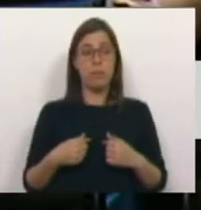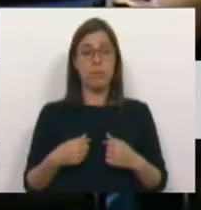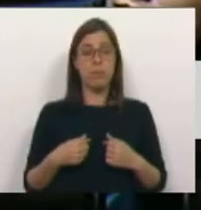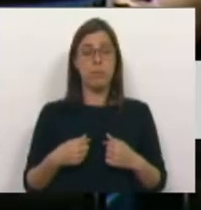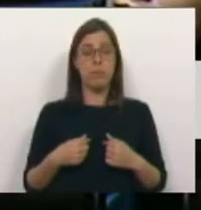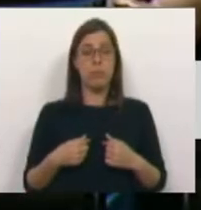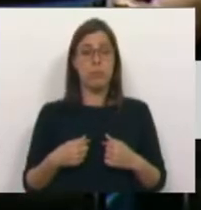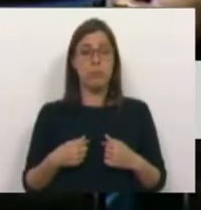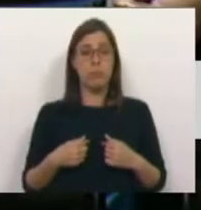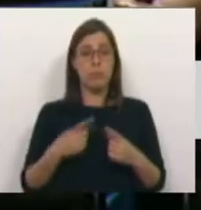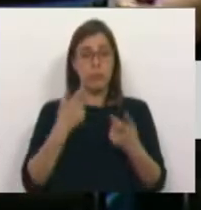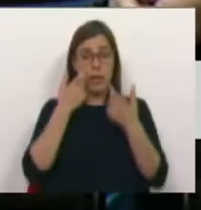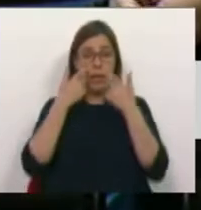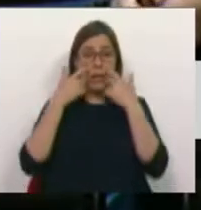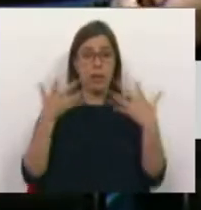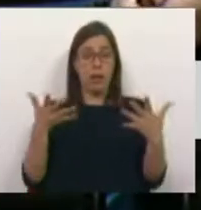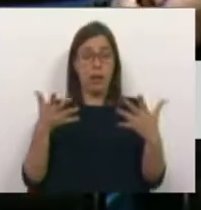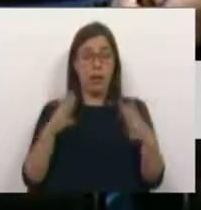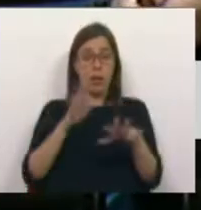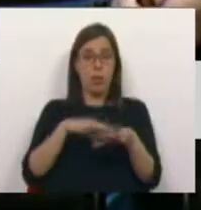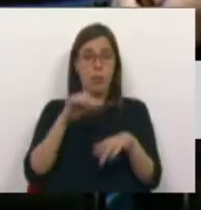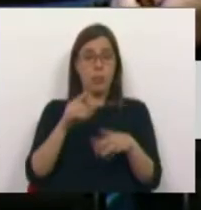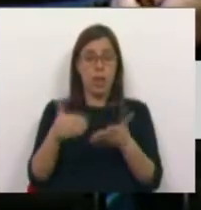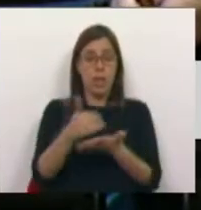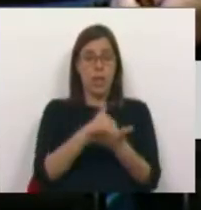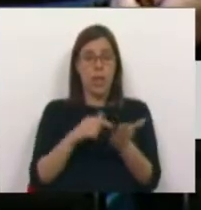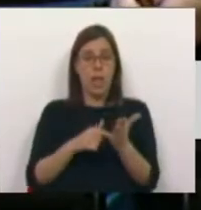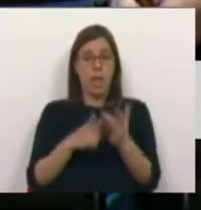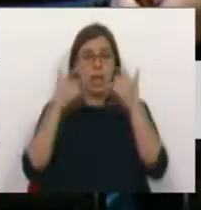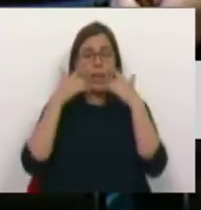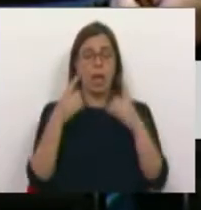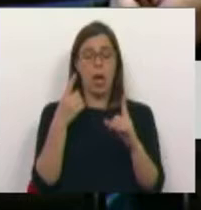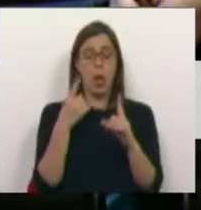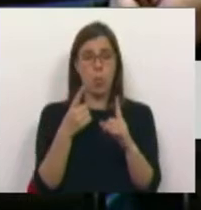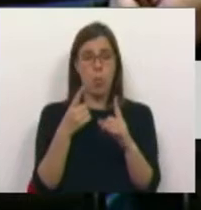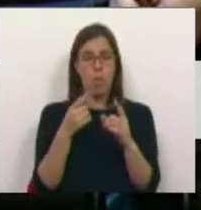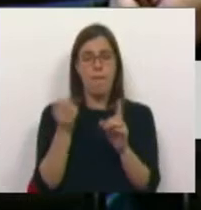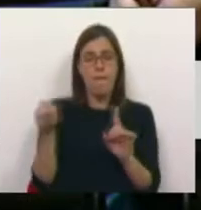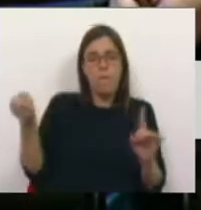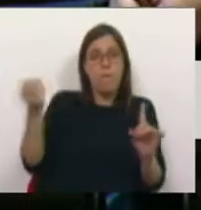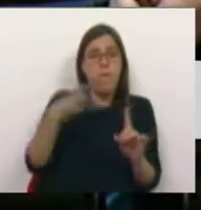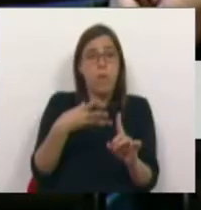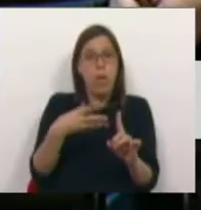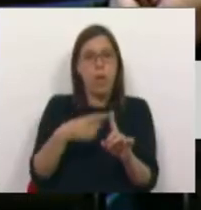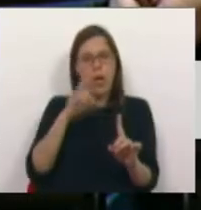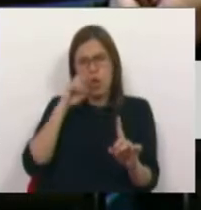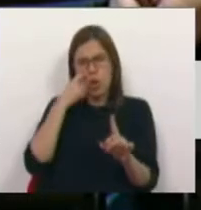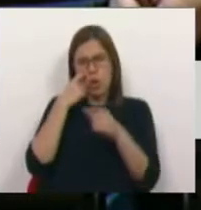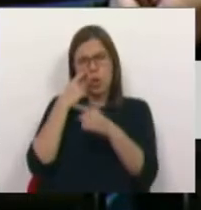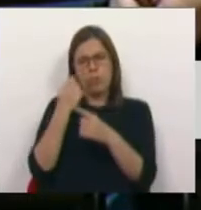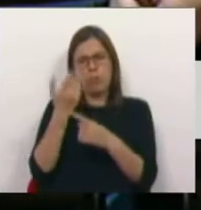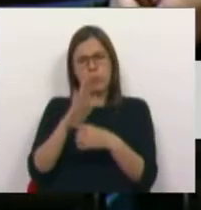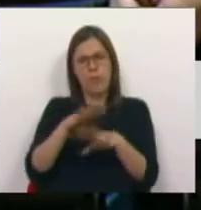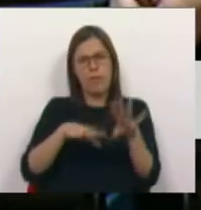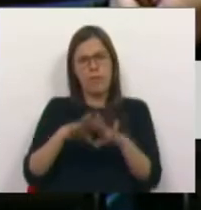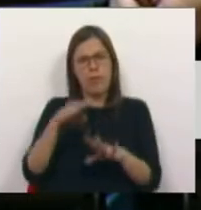de ingerência a propósito desses dados, porque uma dessas fontes é suspeita, por exemplo,